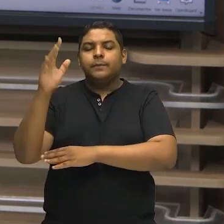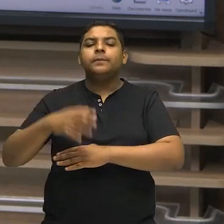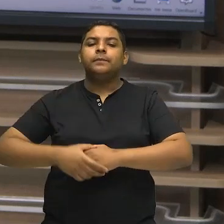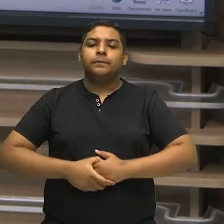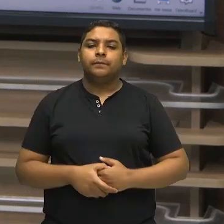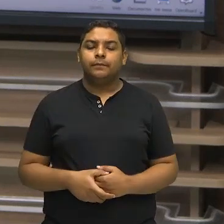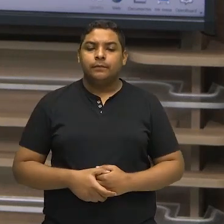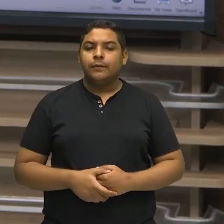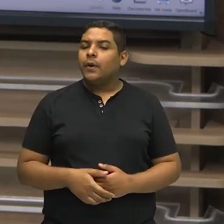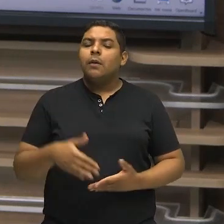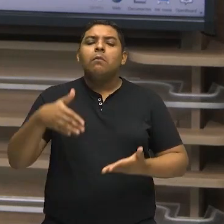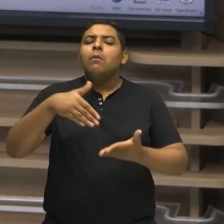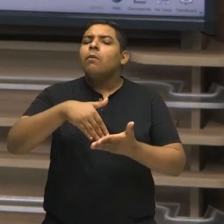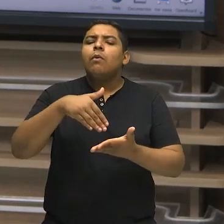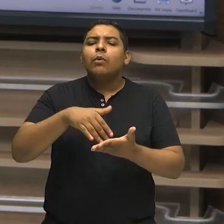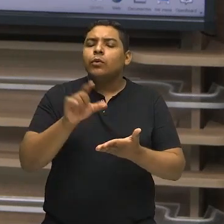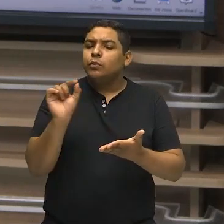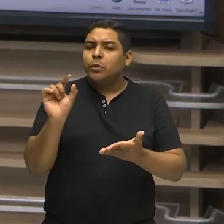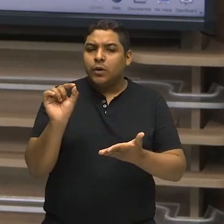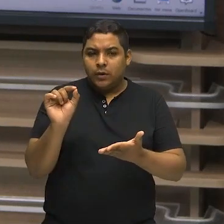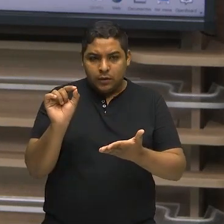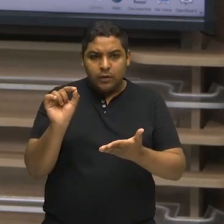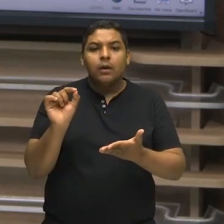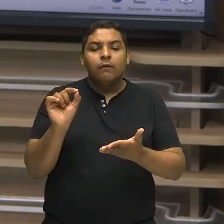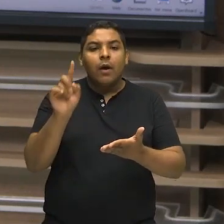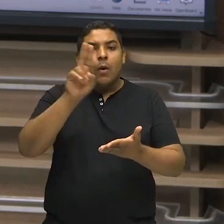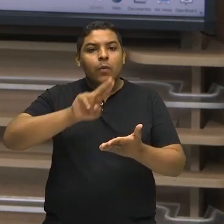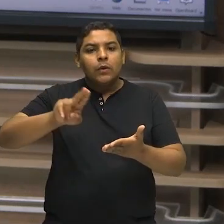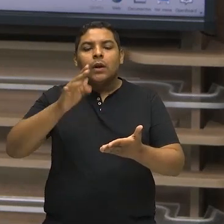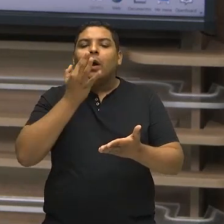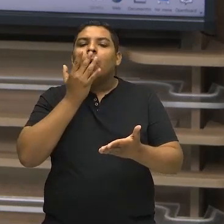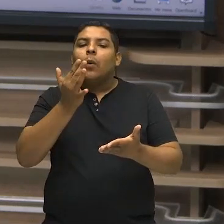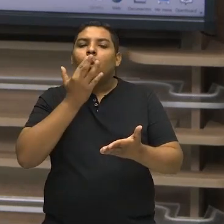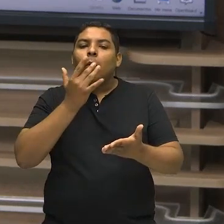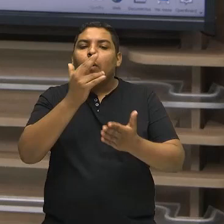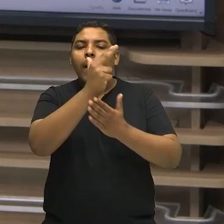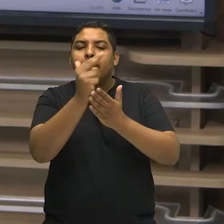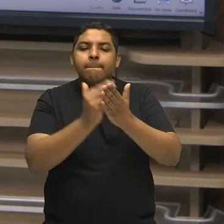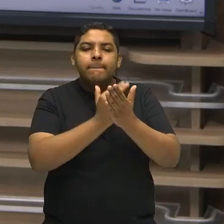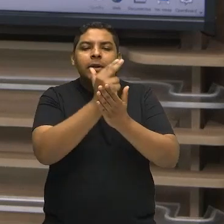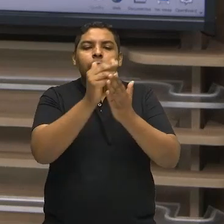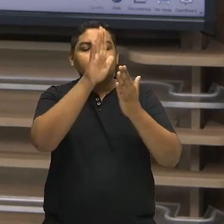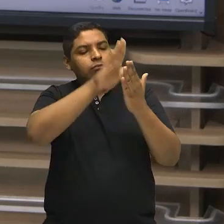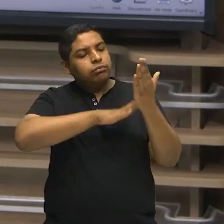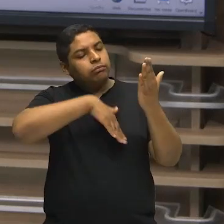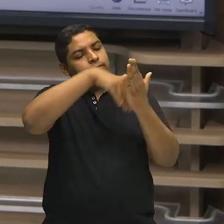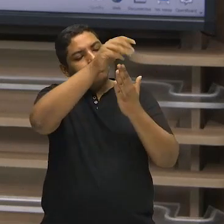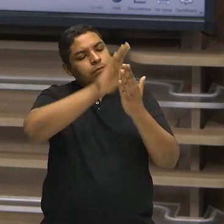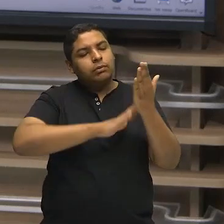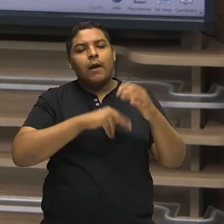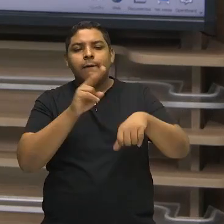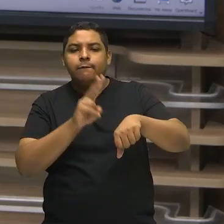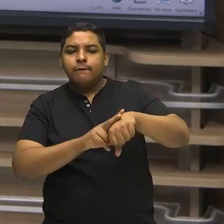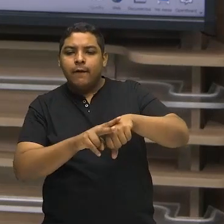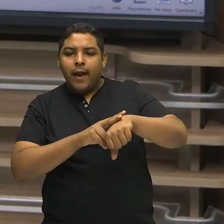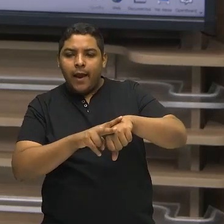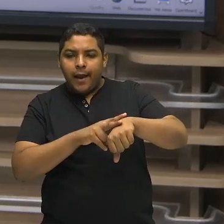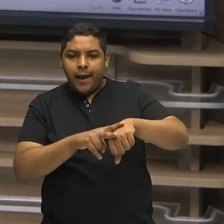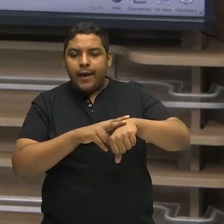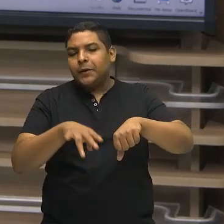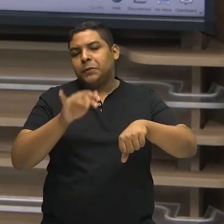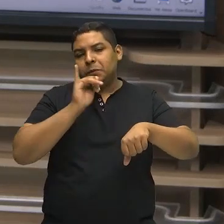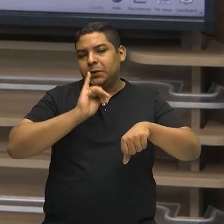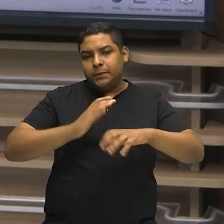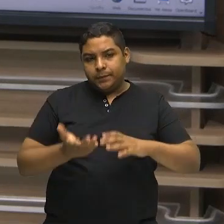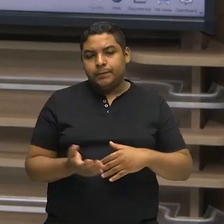vai fazer? Ela vai utilizar a cor, então ela vai fazer a pintura aqui verde. Então, vocês deram